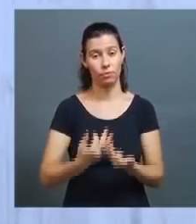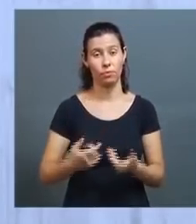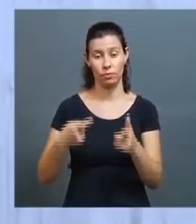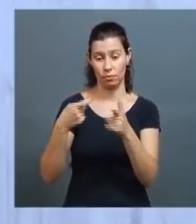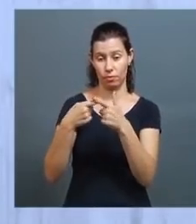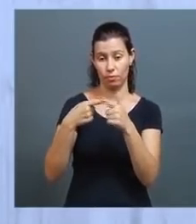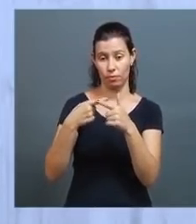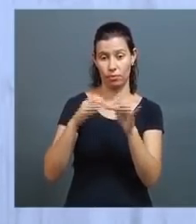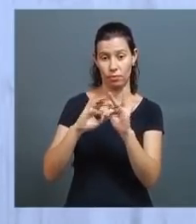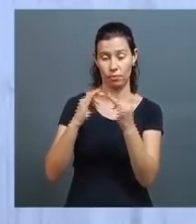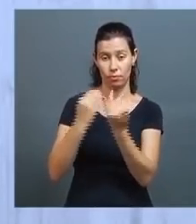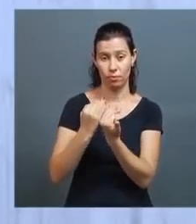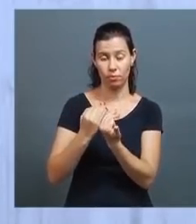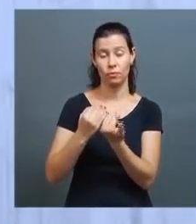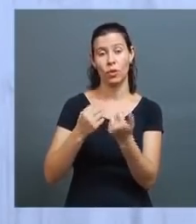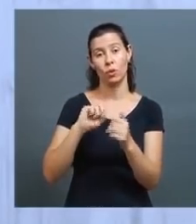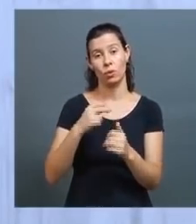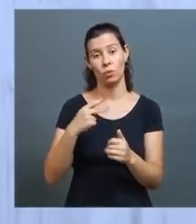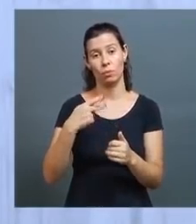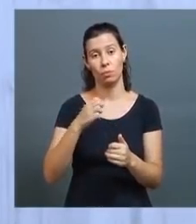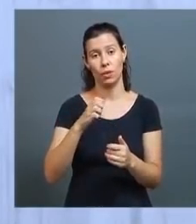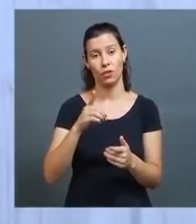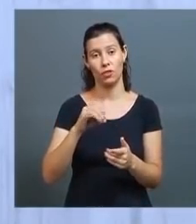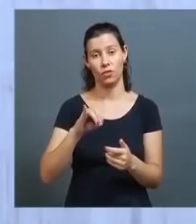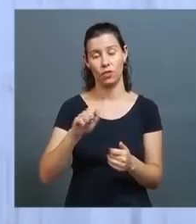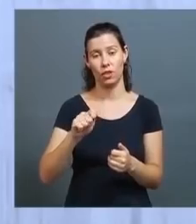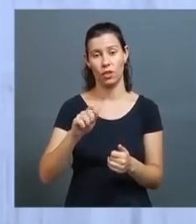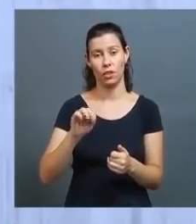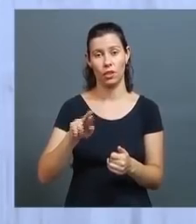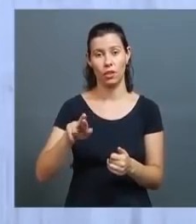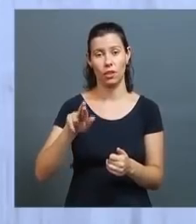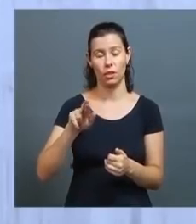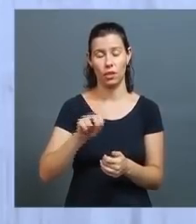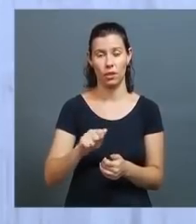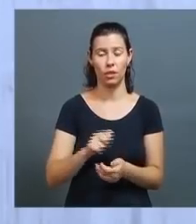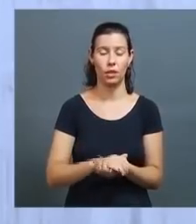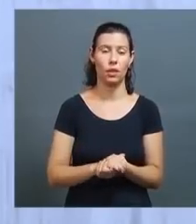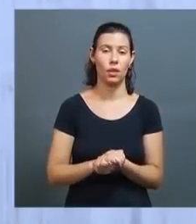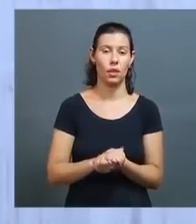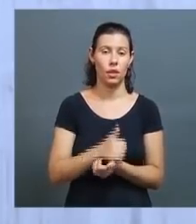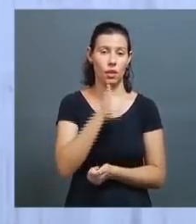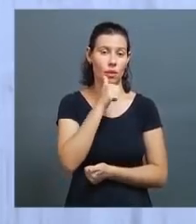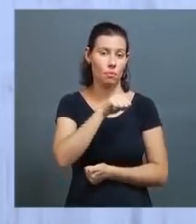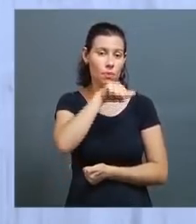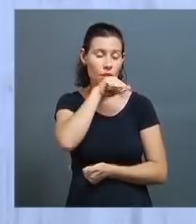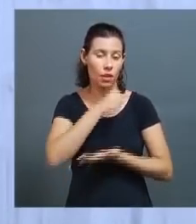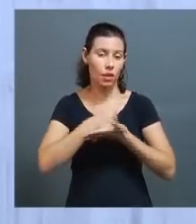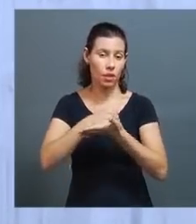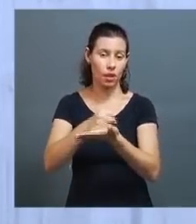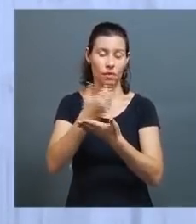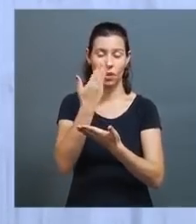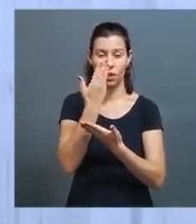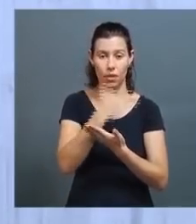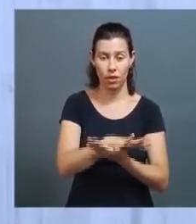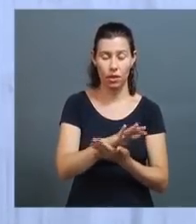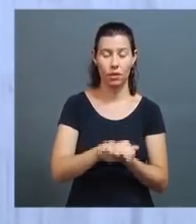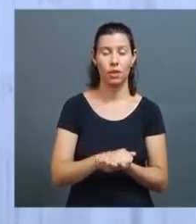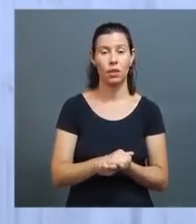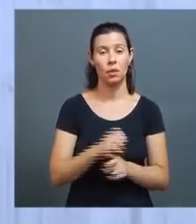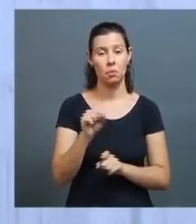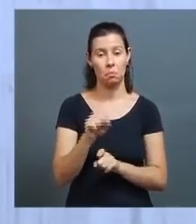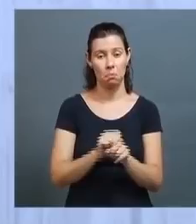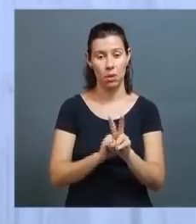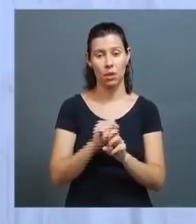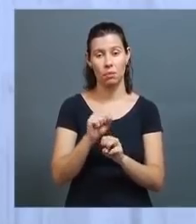de família ou do pediatra na puericultura. É o momento em que a mãe leva essa criança todos os meses